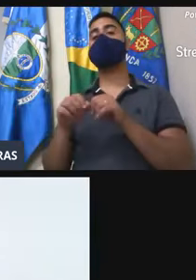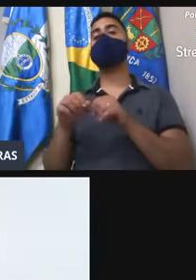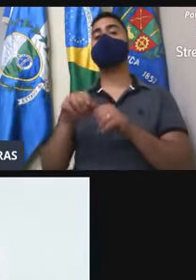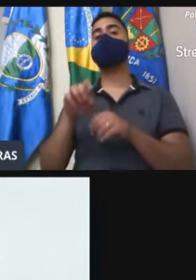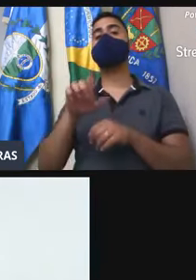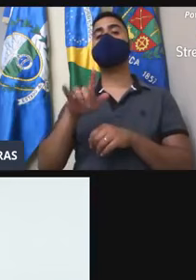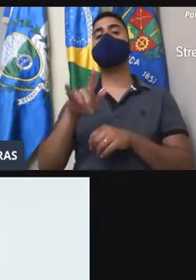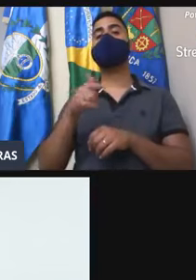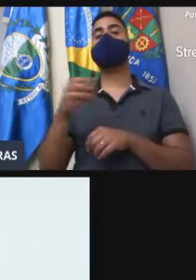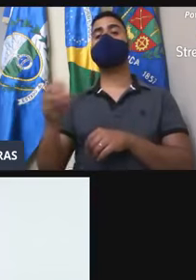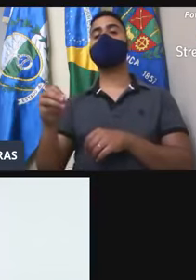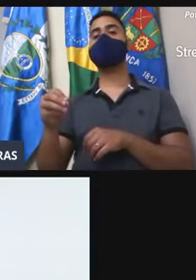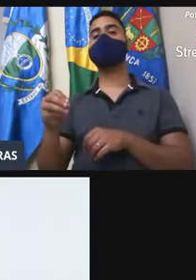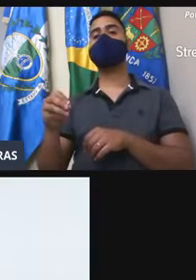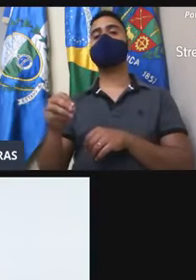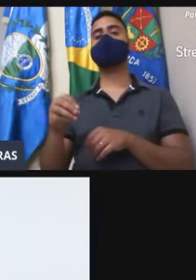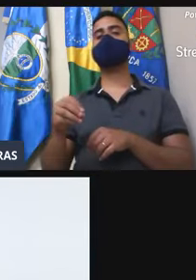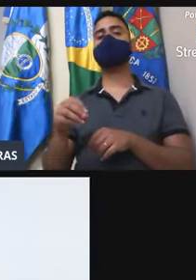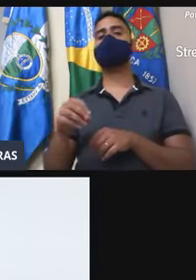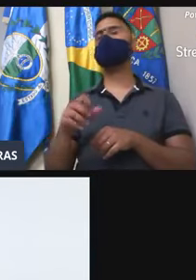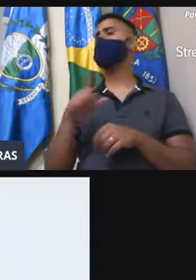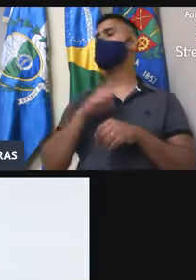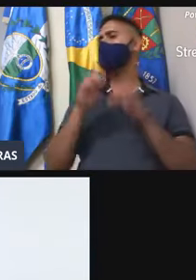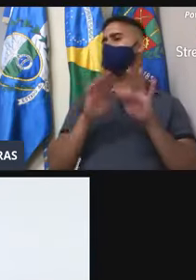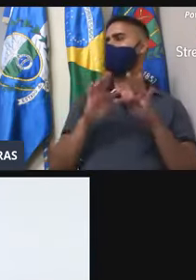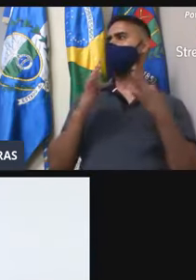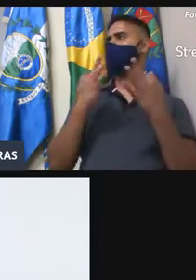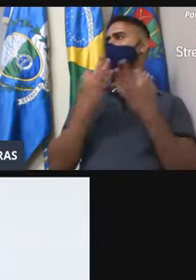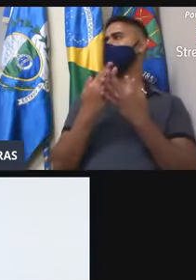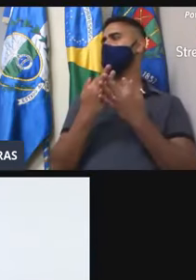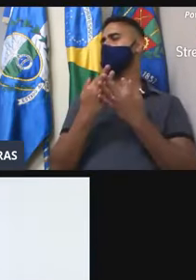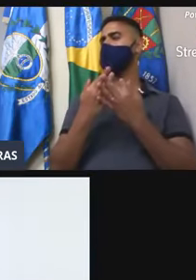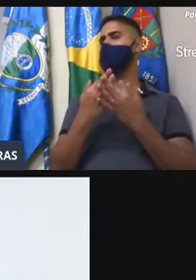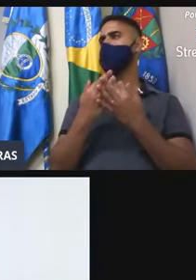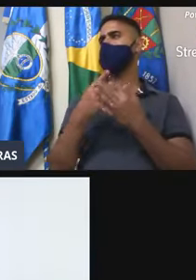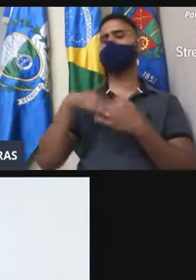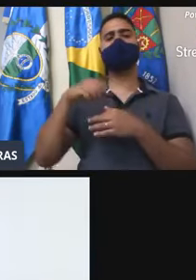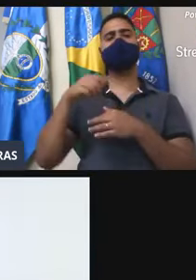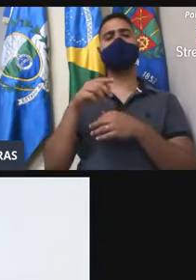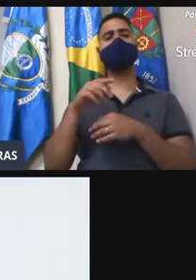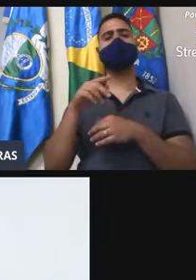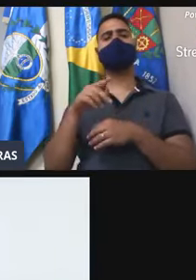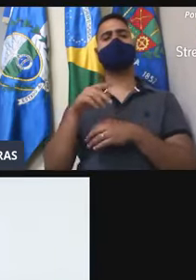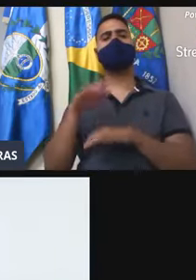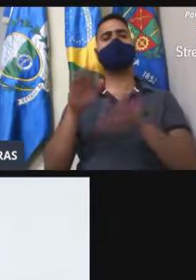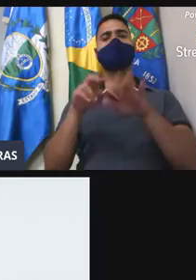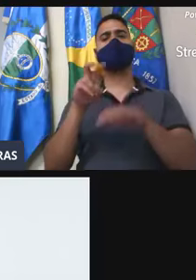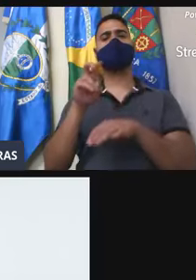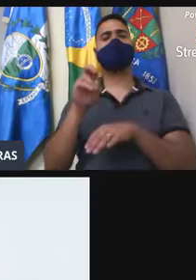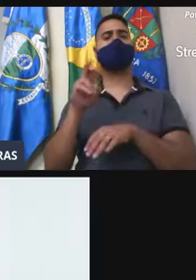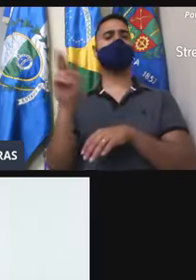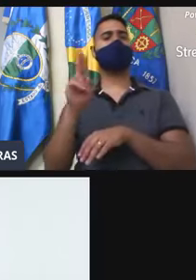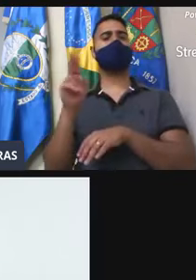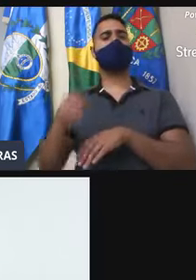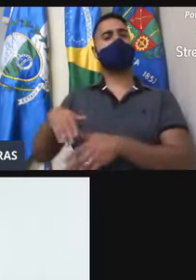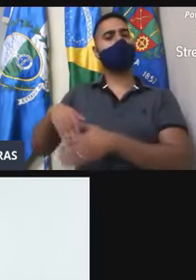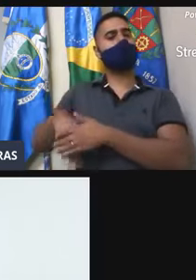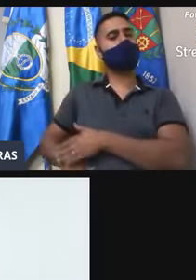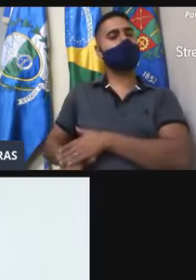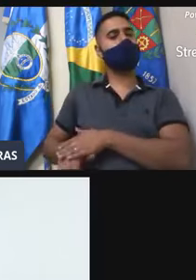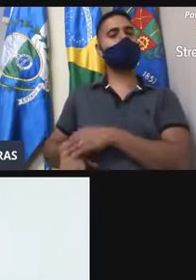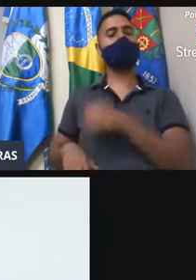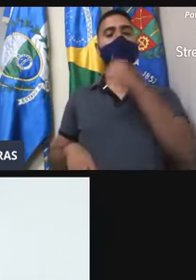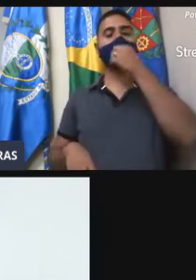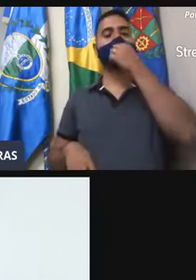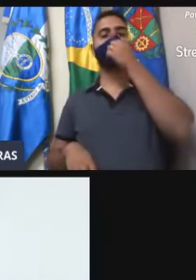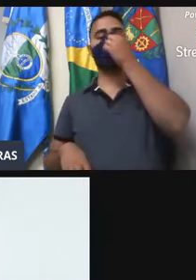família, senhor. Então nós convocamos toda a família, todo mundo levou uma prenda, cada um levou R$50 no bolso, ou